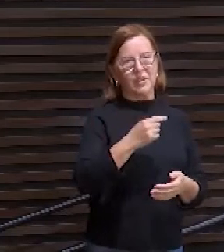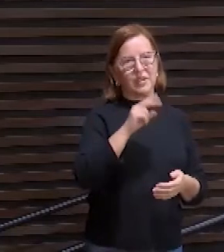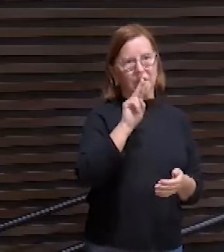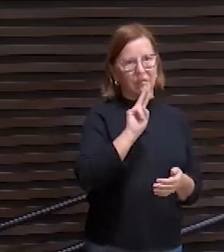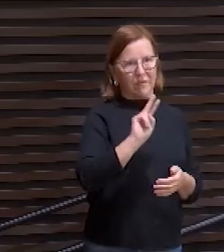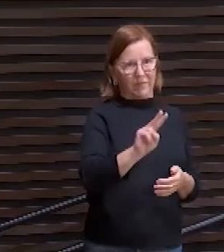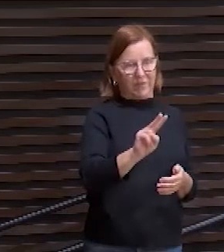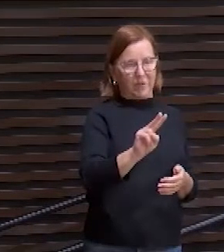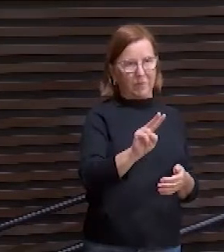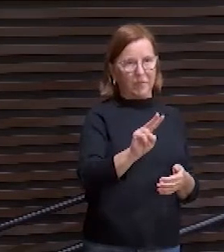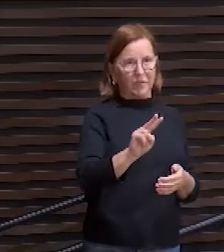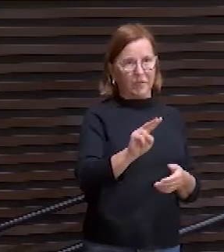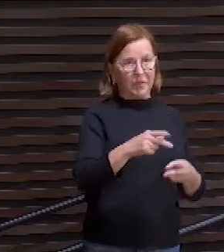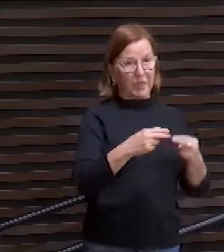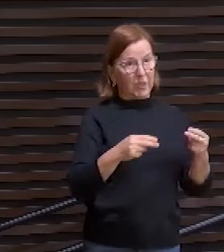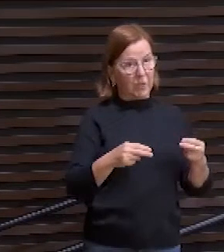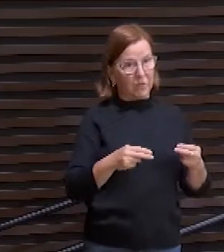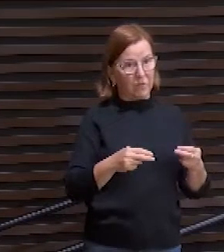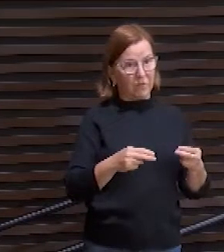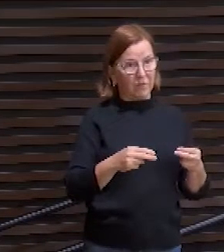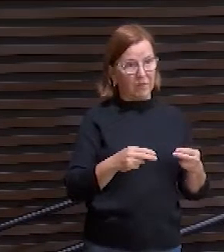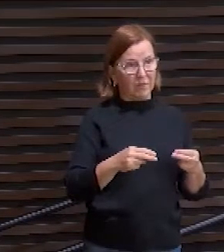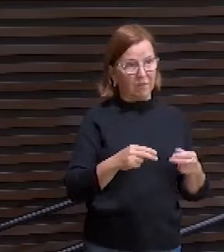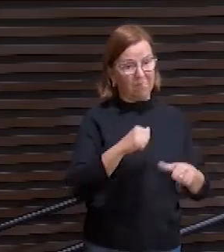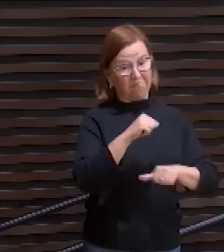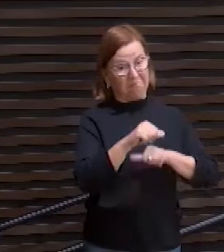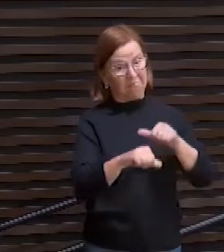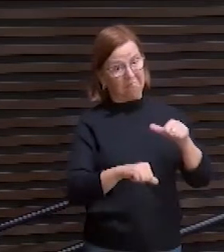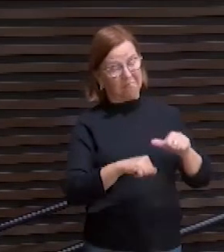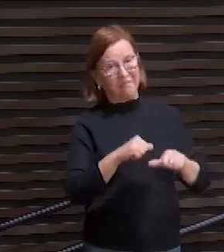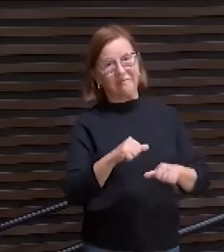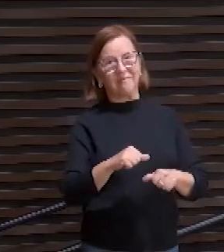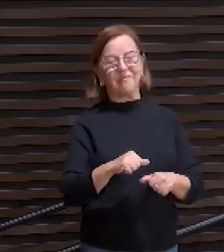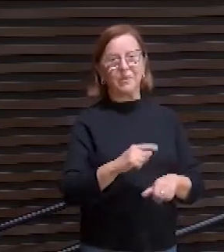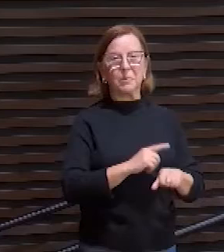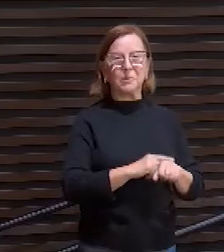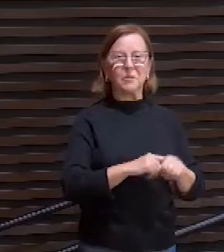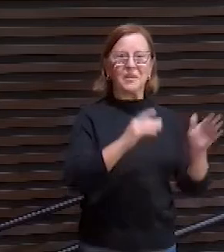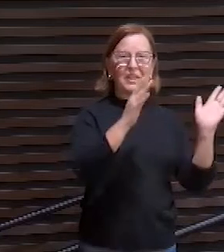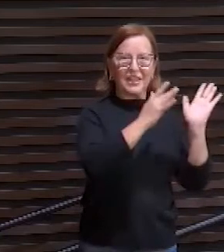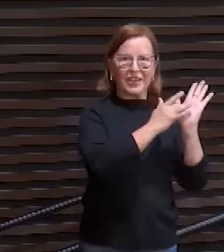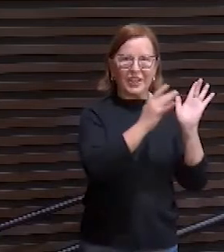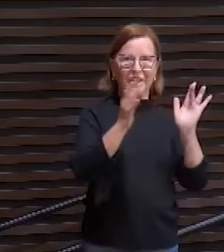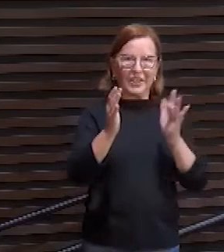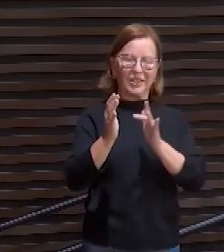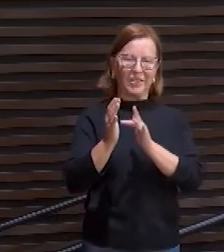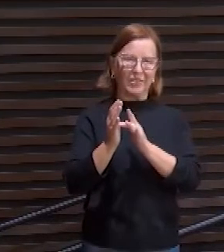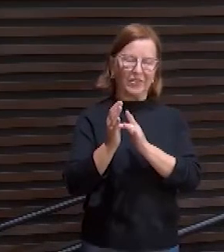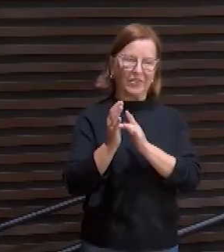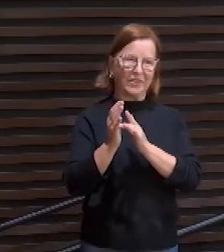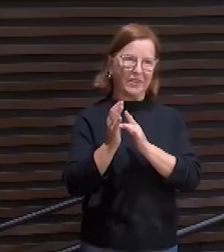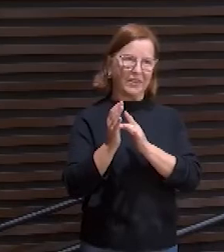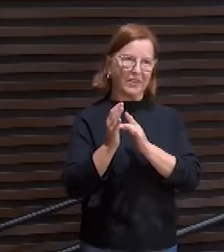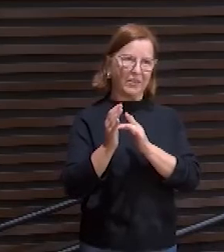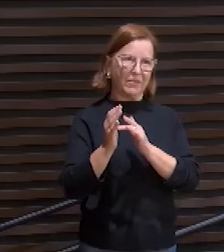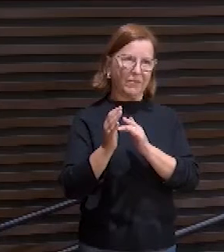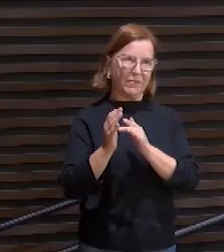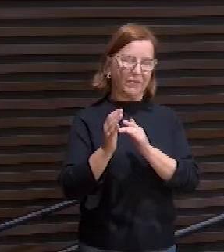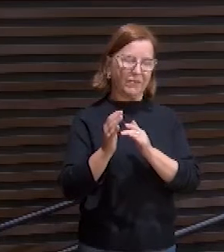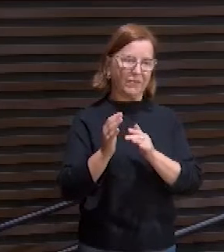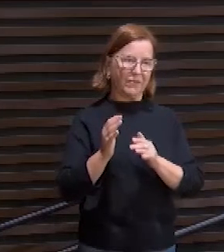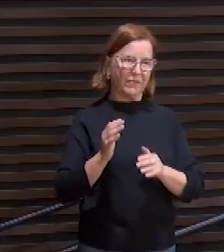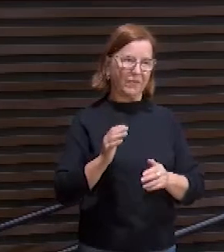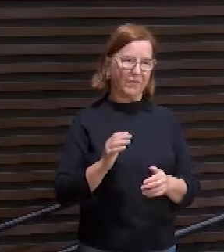as coisas mudam um pouco de figura quando Jesus ele faz